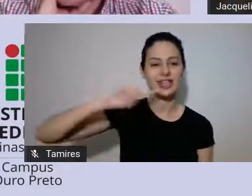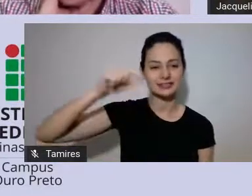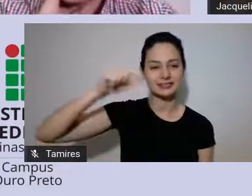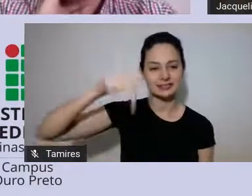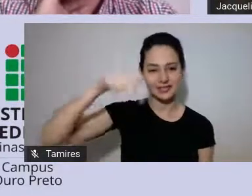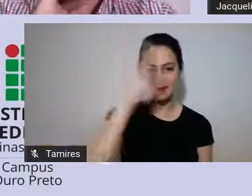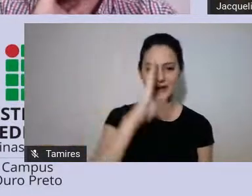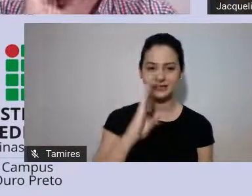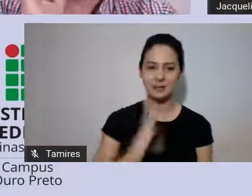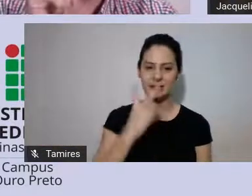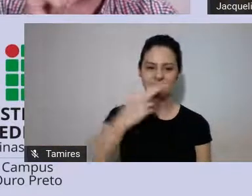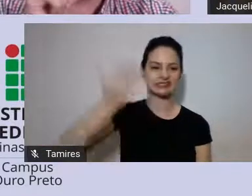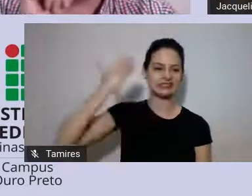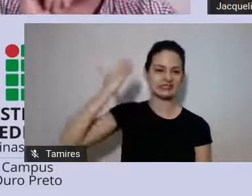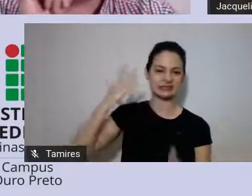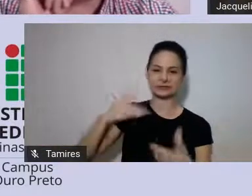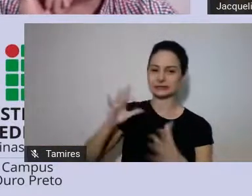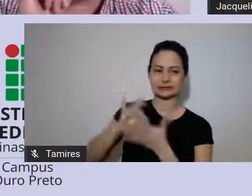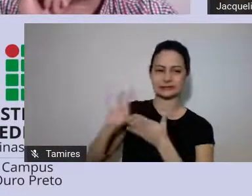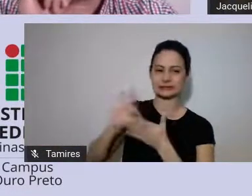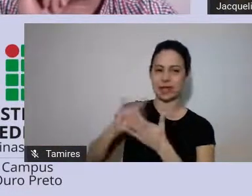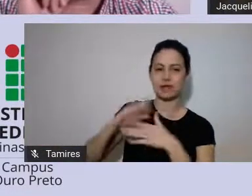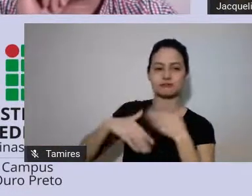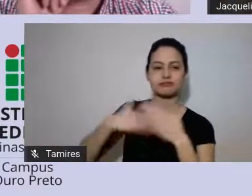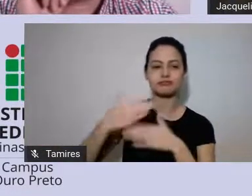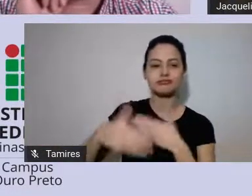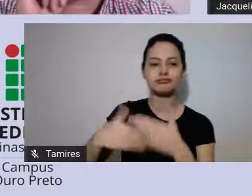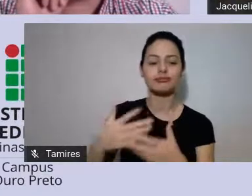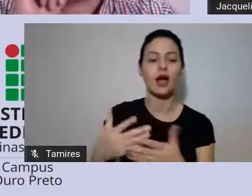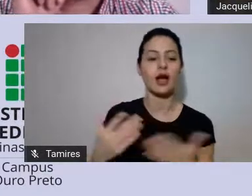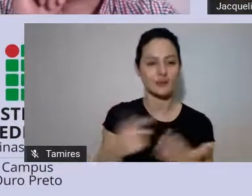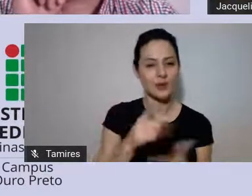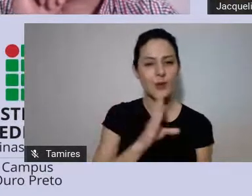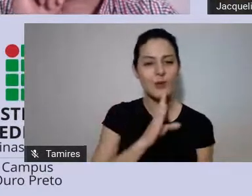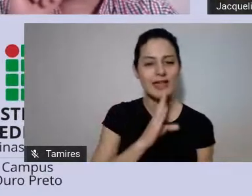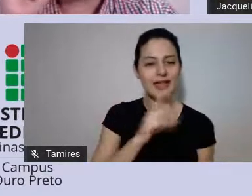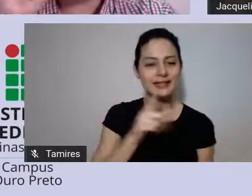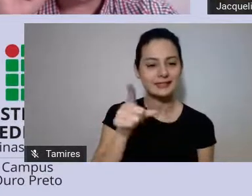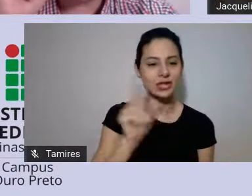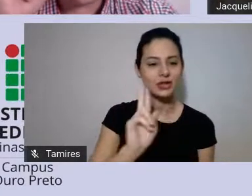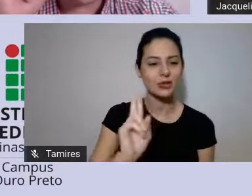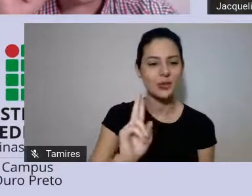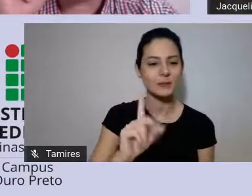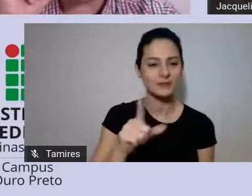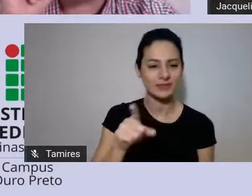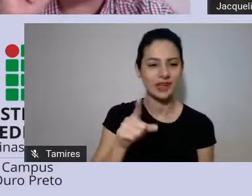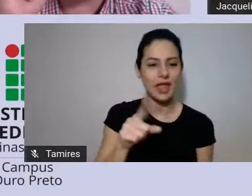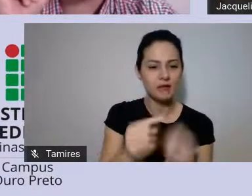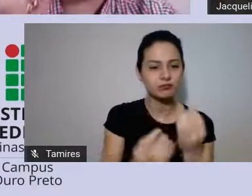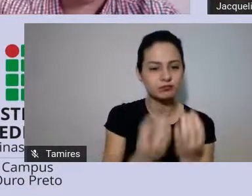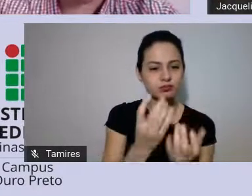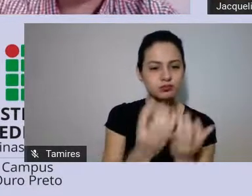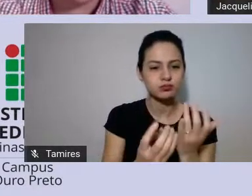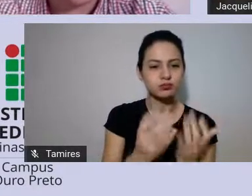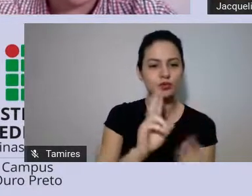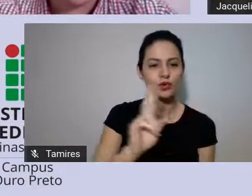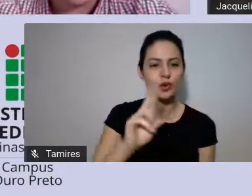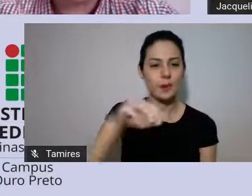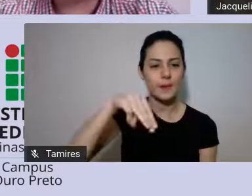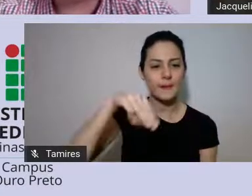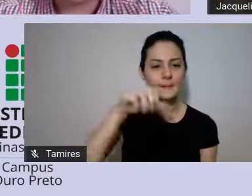e também uma bebida, que eu não sei se você conhece, que chama, é uma bebida fermentada, que chama